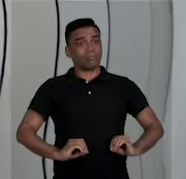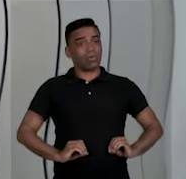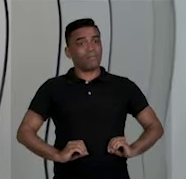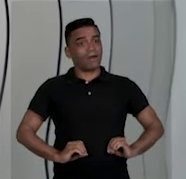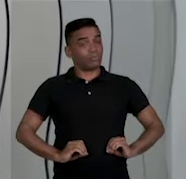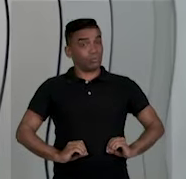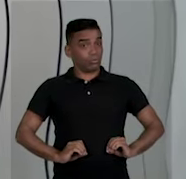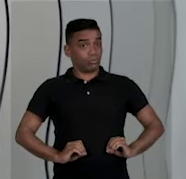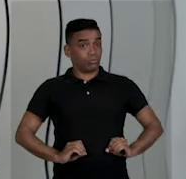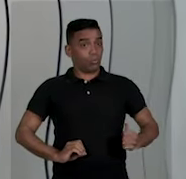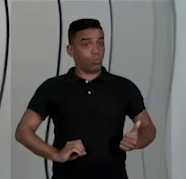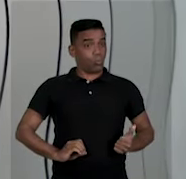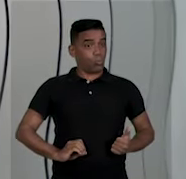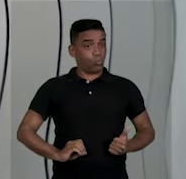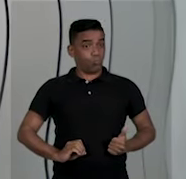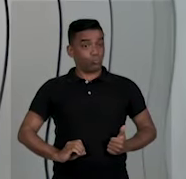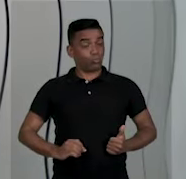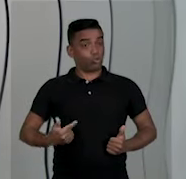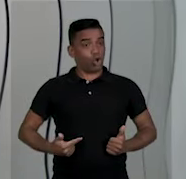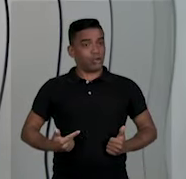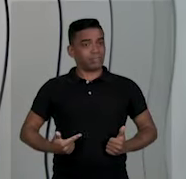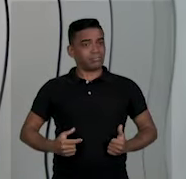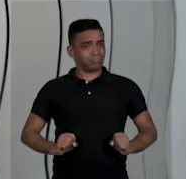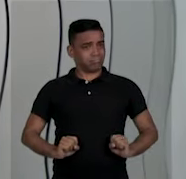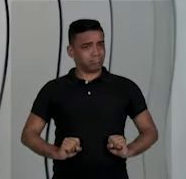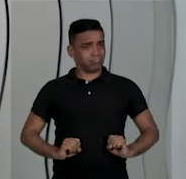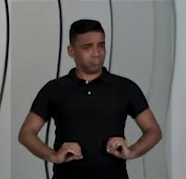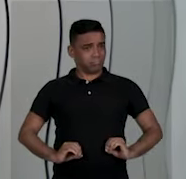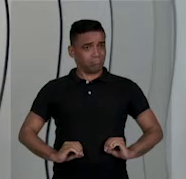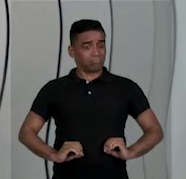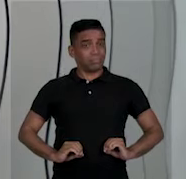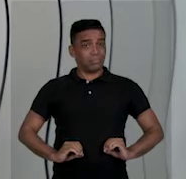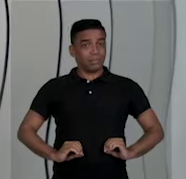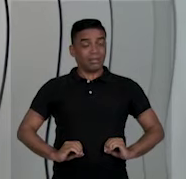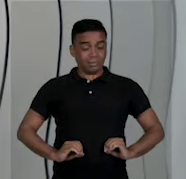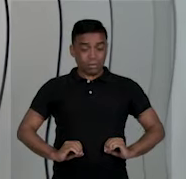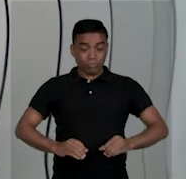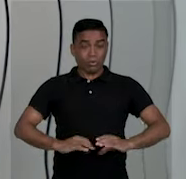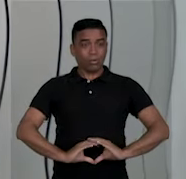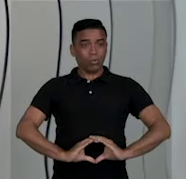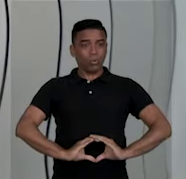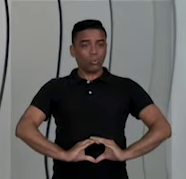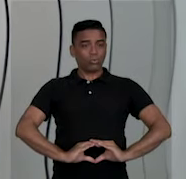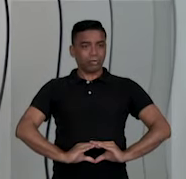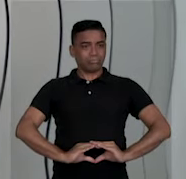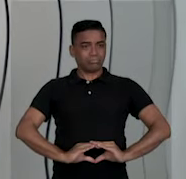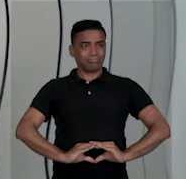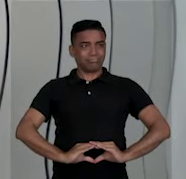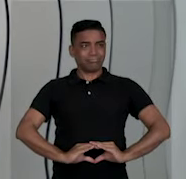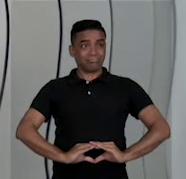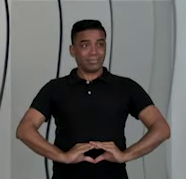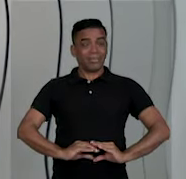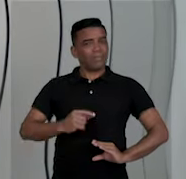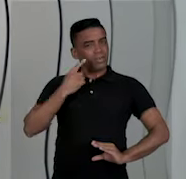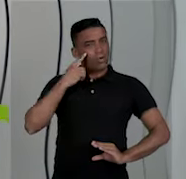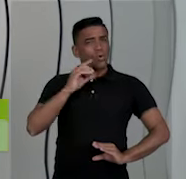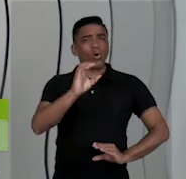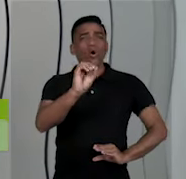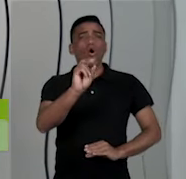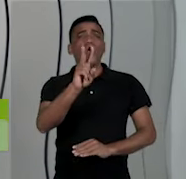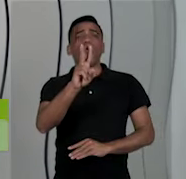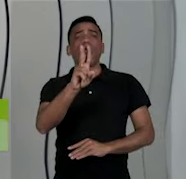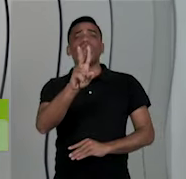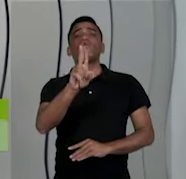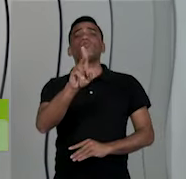2 ovários, um de cada lado, 2 tubas, e aqui o útero, né? Então, esse óvulo, né, que é o gameta feminino, vai